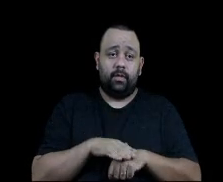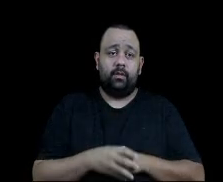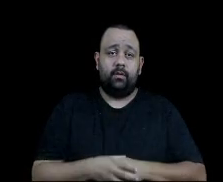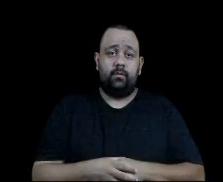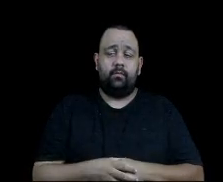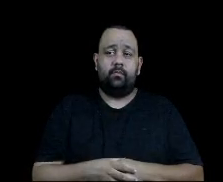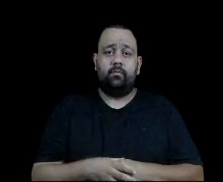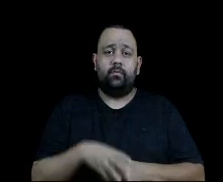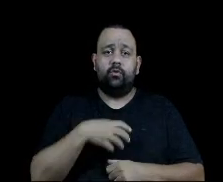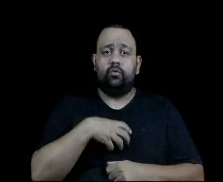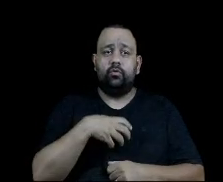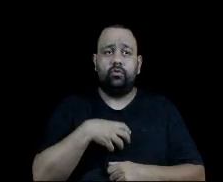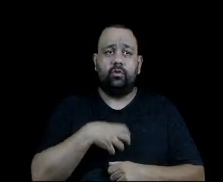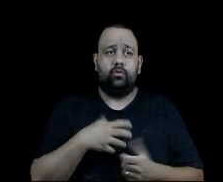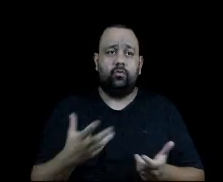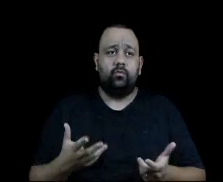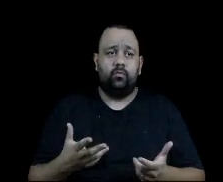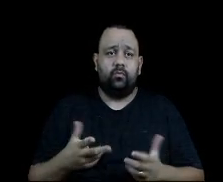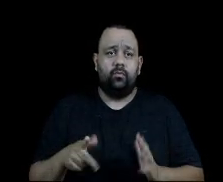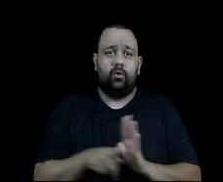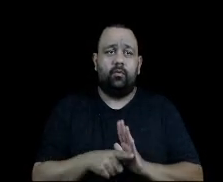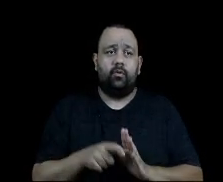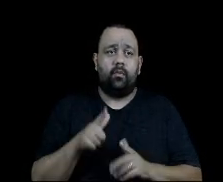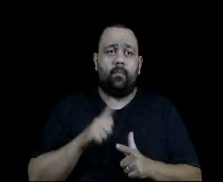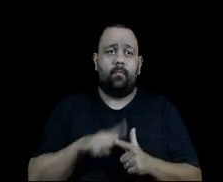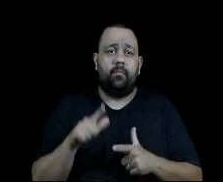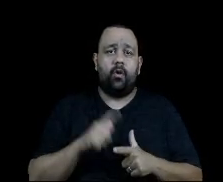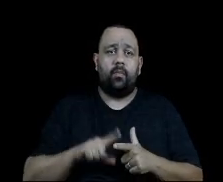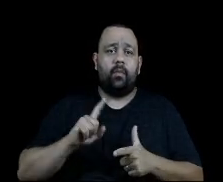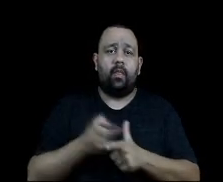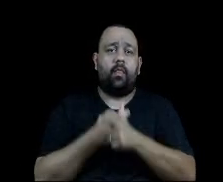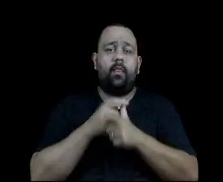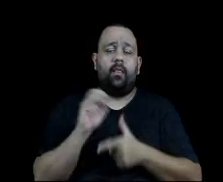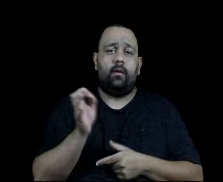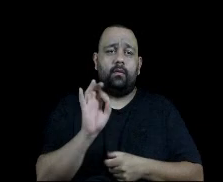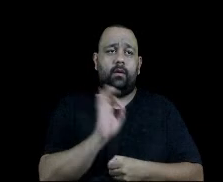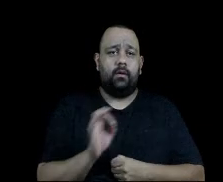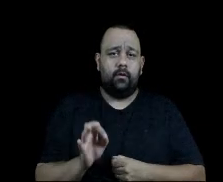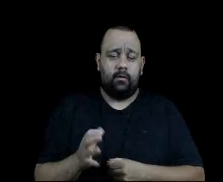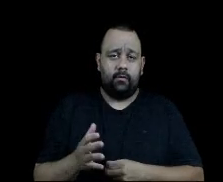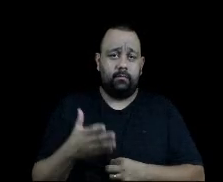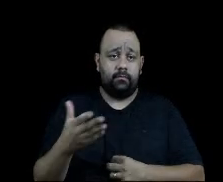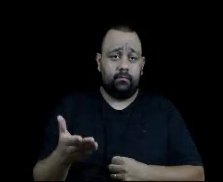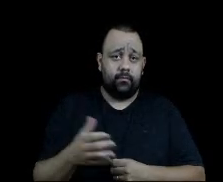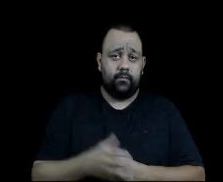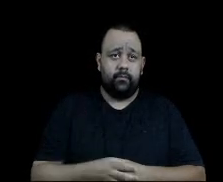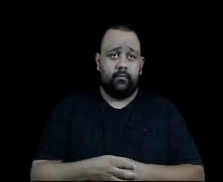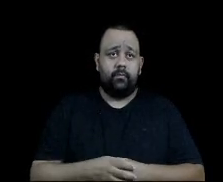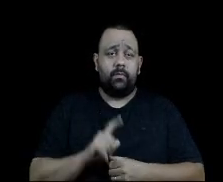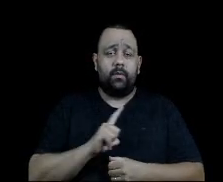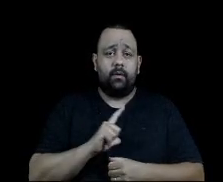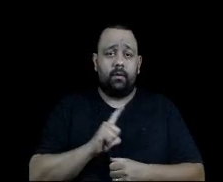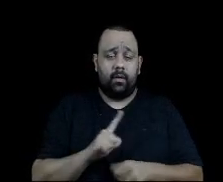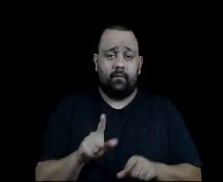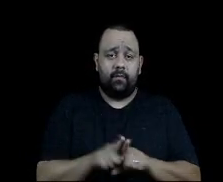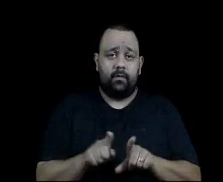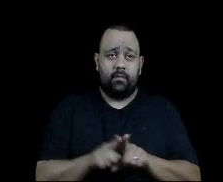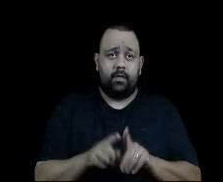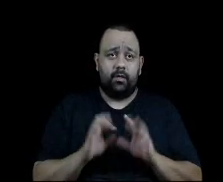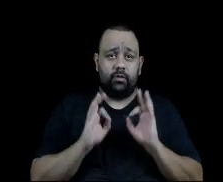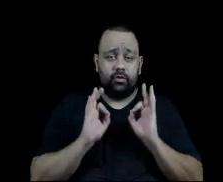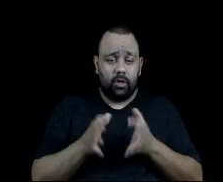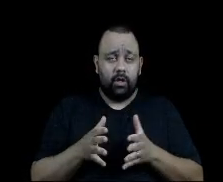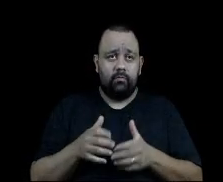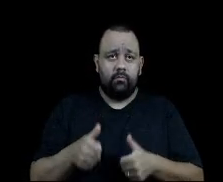orçamento de uma maneira para não gerar nenhum tipo de déficit, né? E